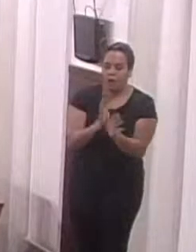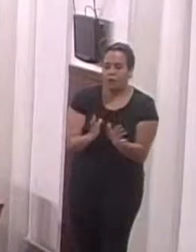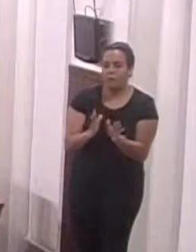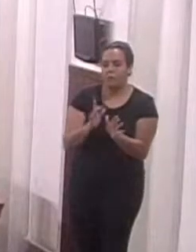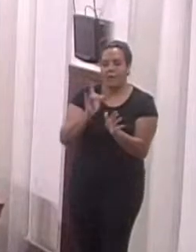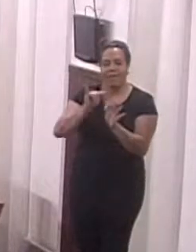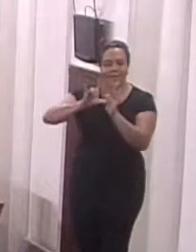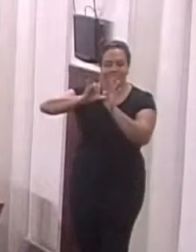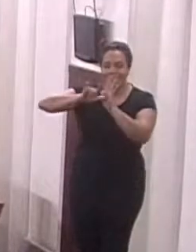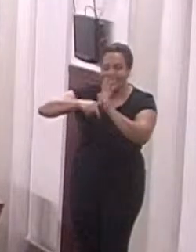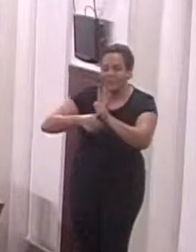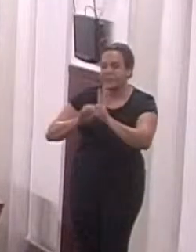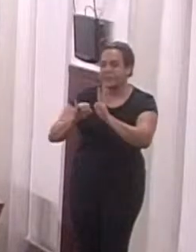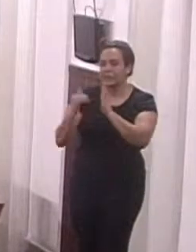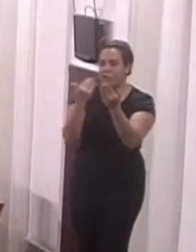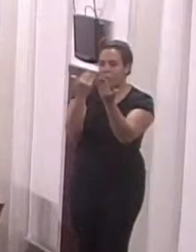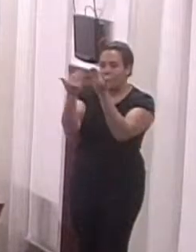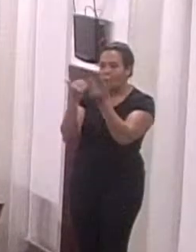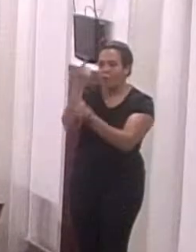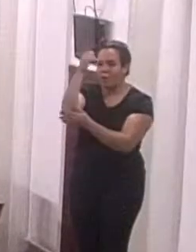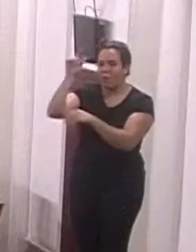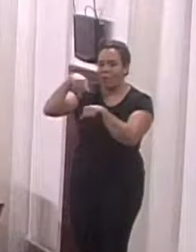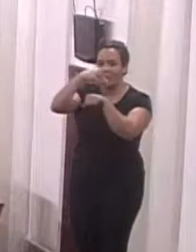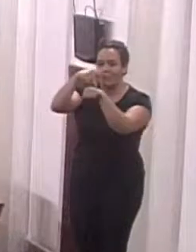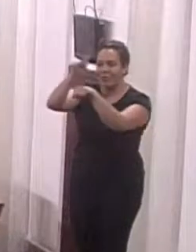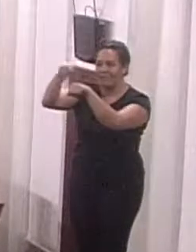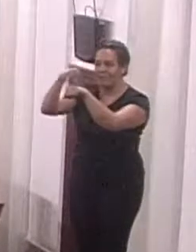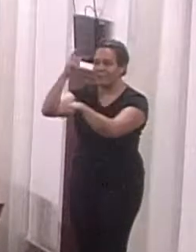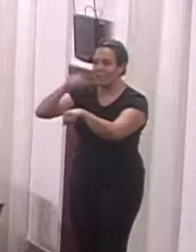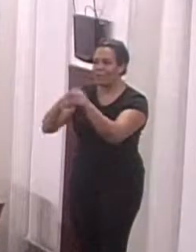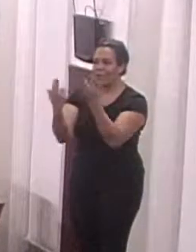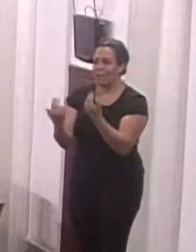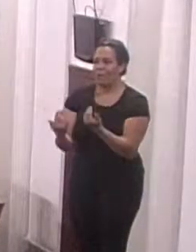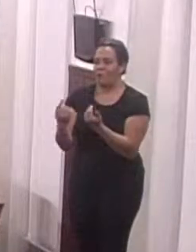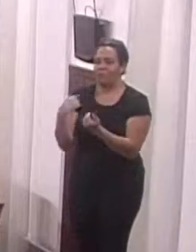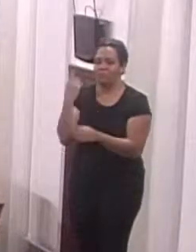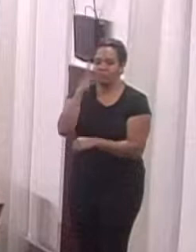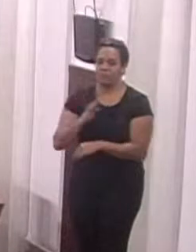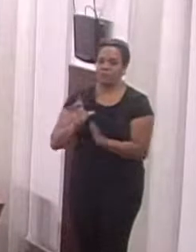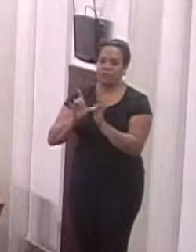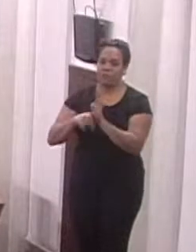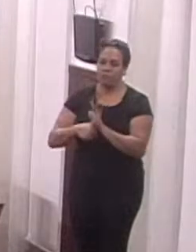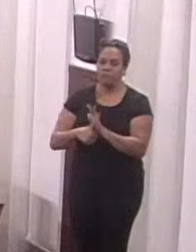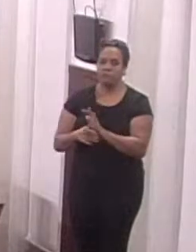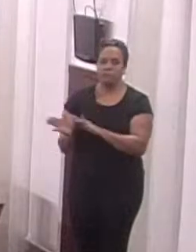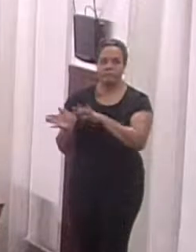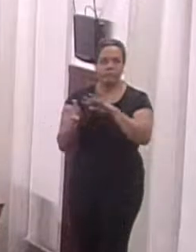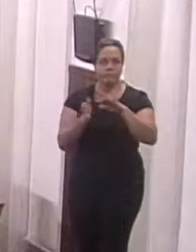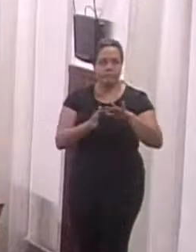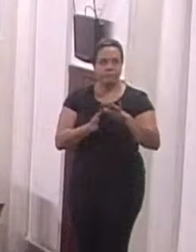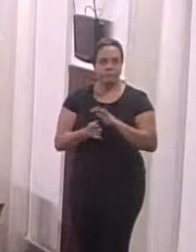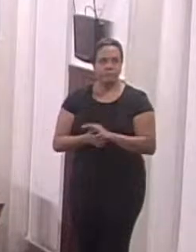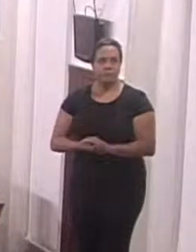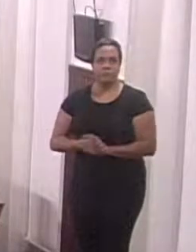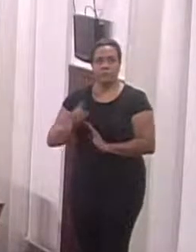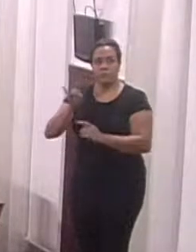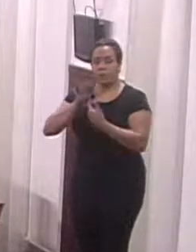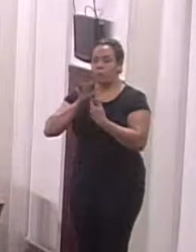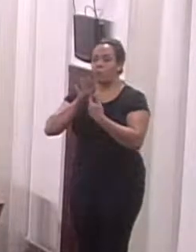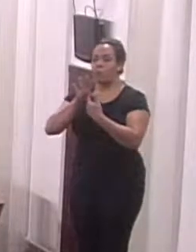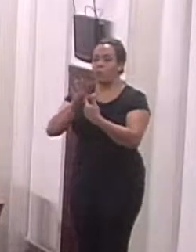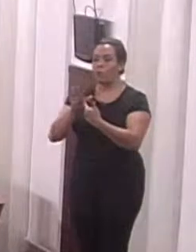tardio se comparado a outros países no mesmo momento. Próximo. E essa imagem